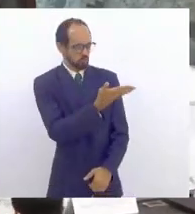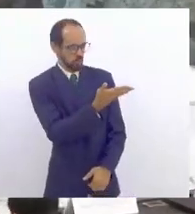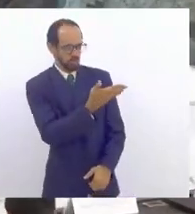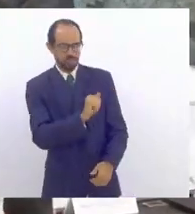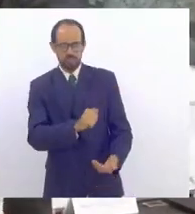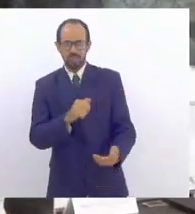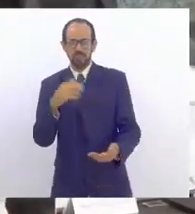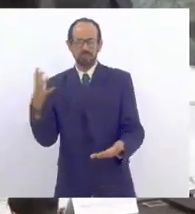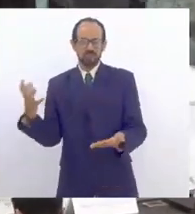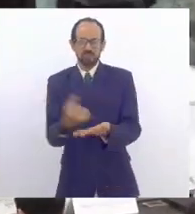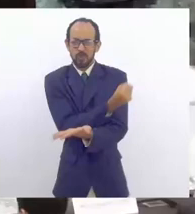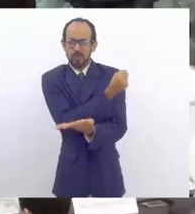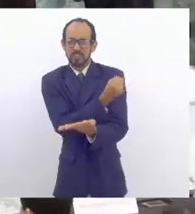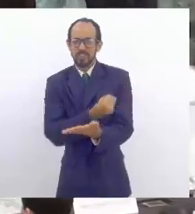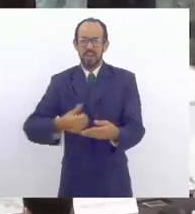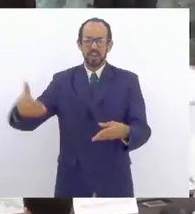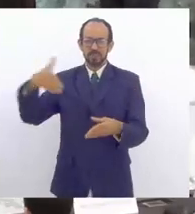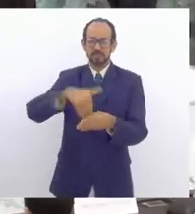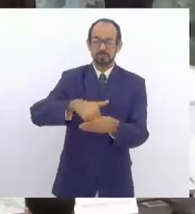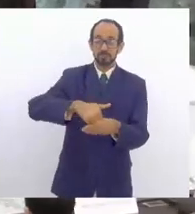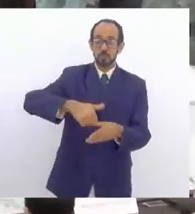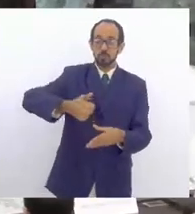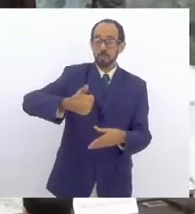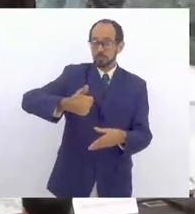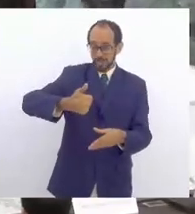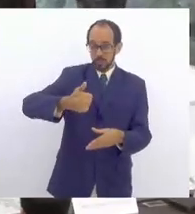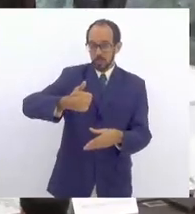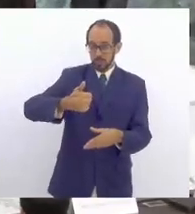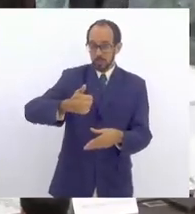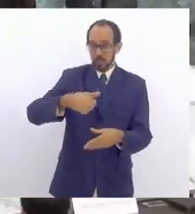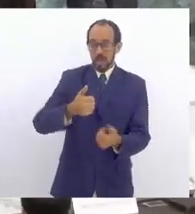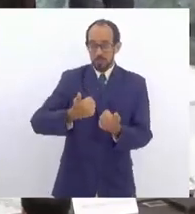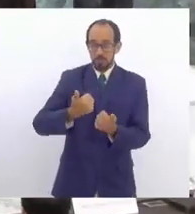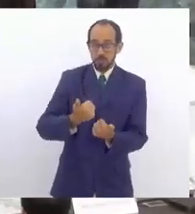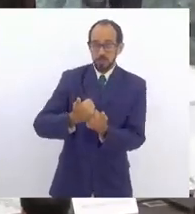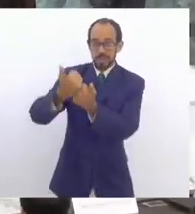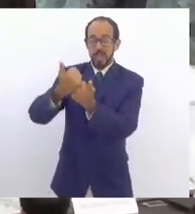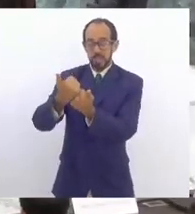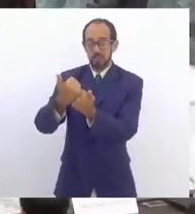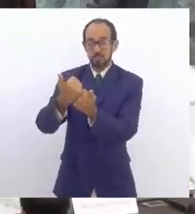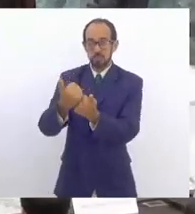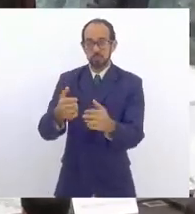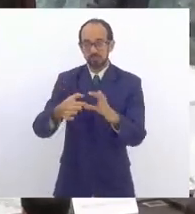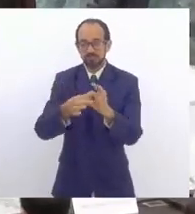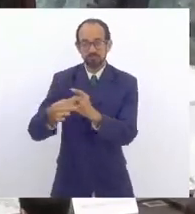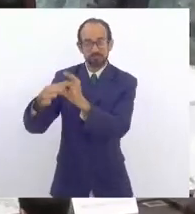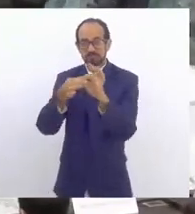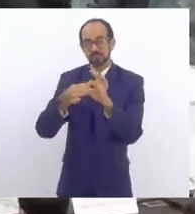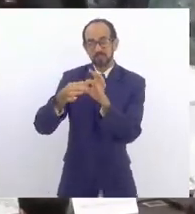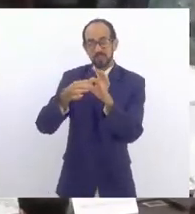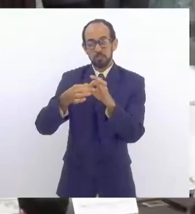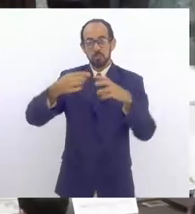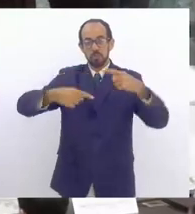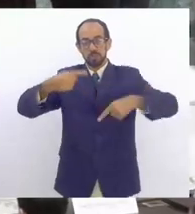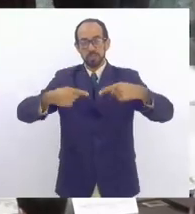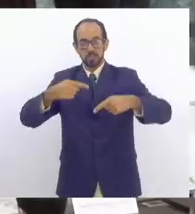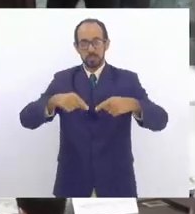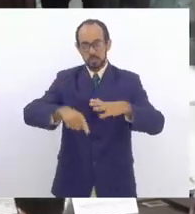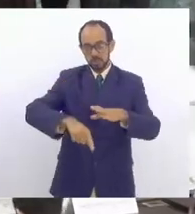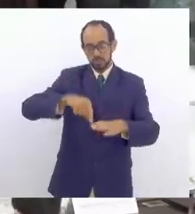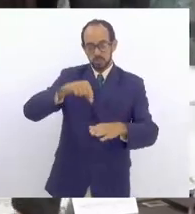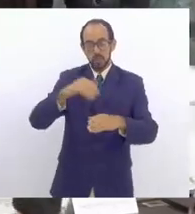outubro, no primeiro turno, apoiados por uma ampla aliança política e pela escolha soberana das